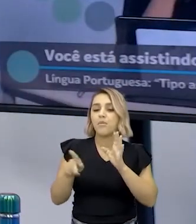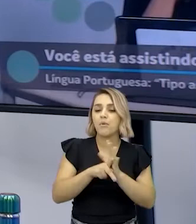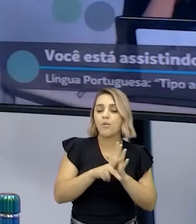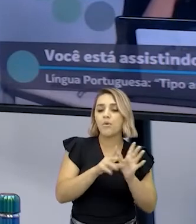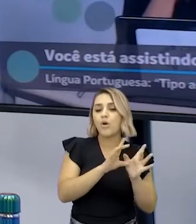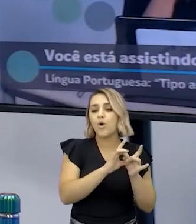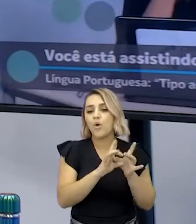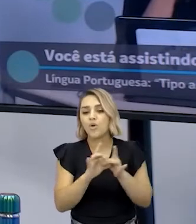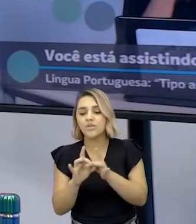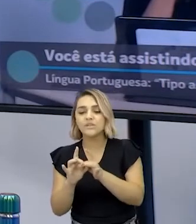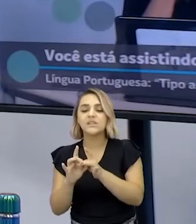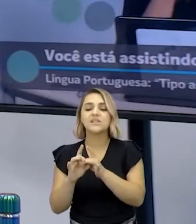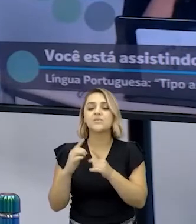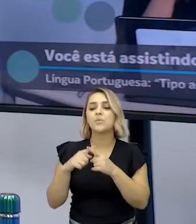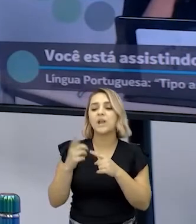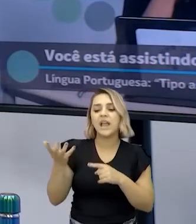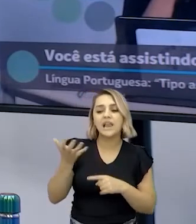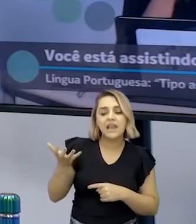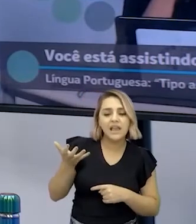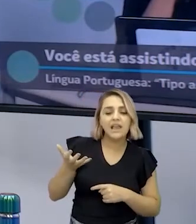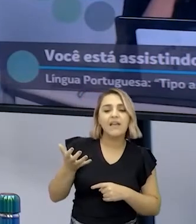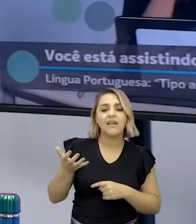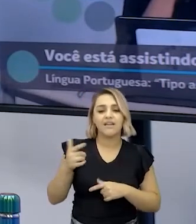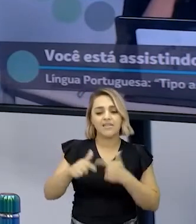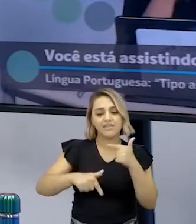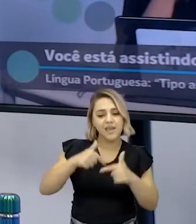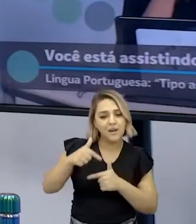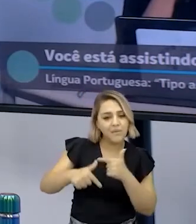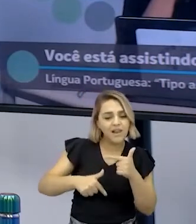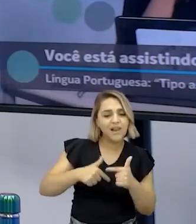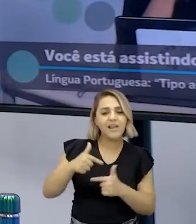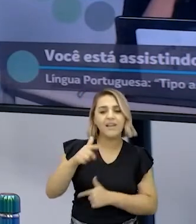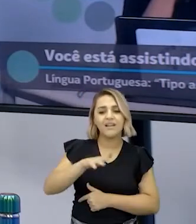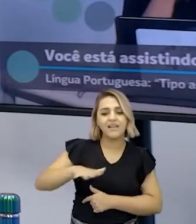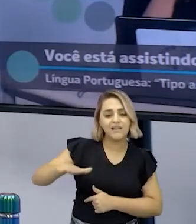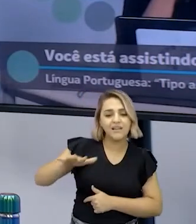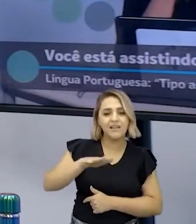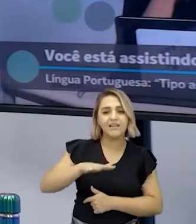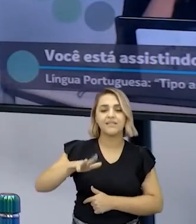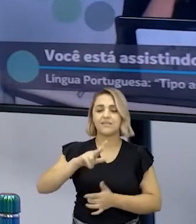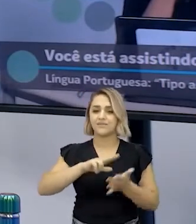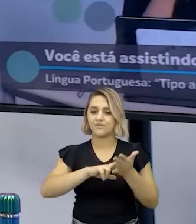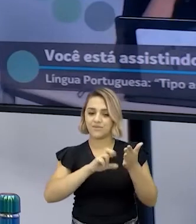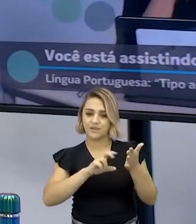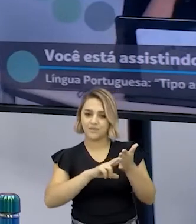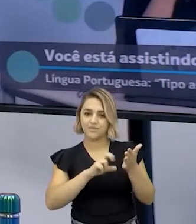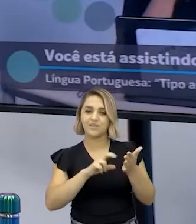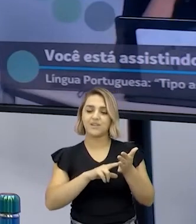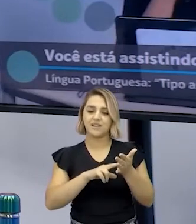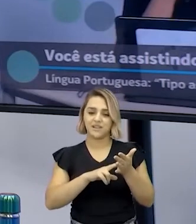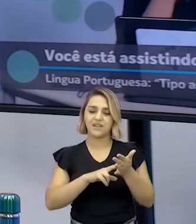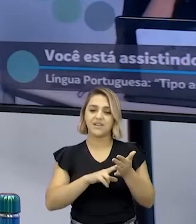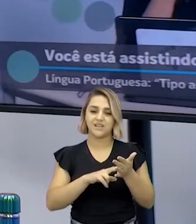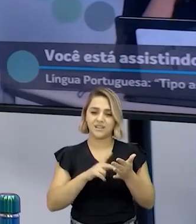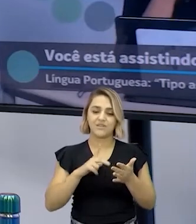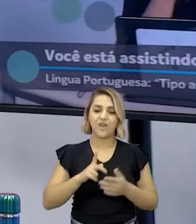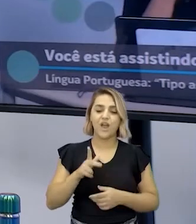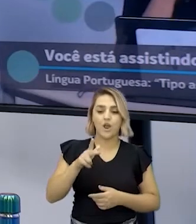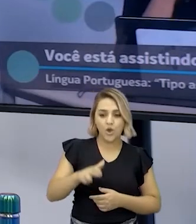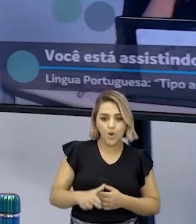será que isso interfere no vocabulário que ele vai utilizar, e a gente vai pausando o vídeo e